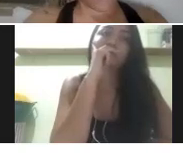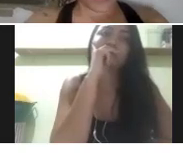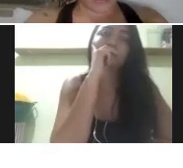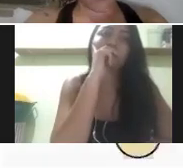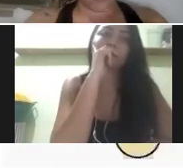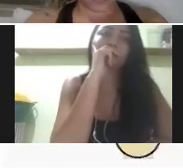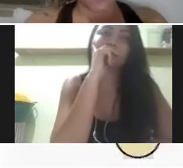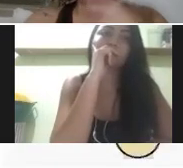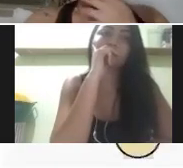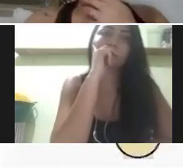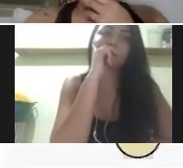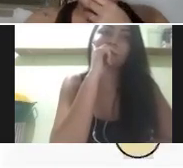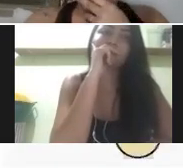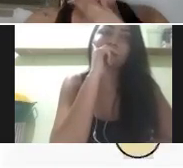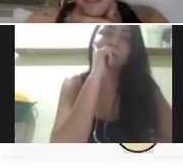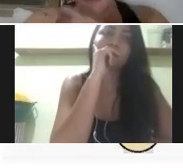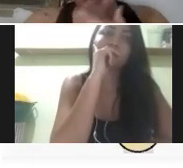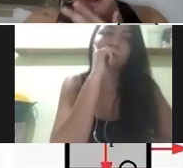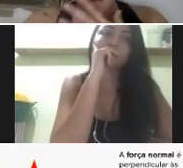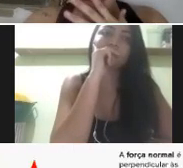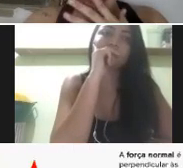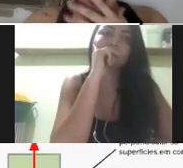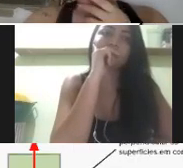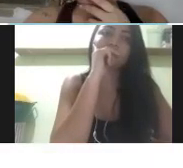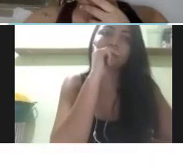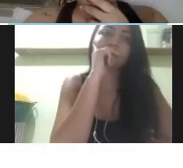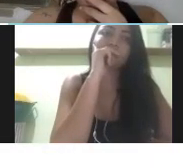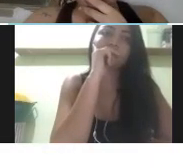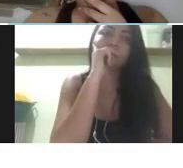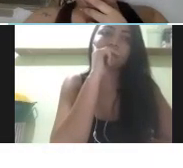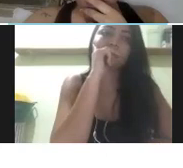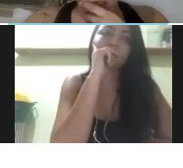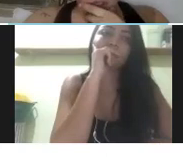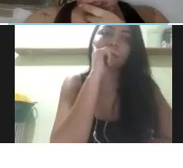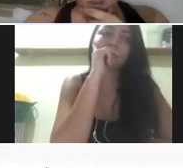Que eu fiquei ontem e parece que vocês ficaram meio perdidos.